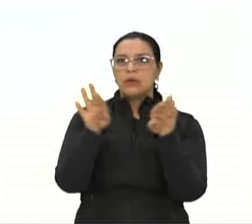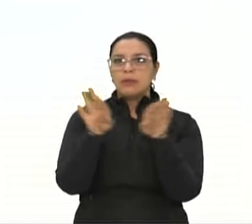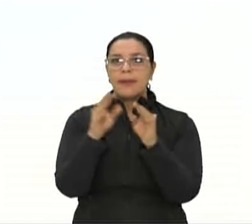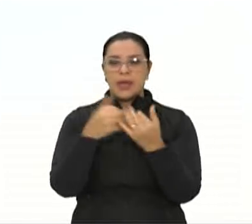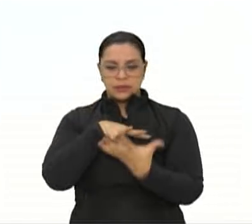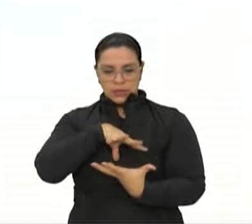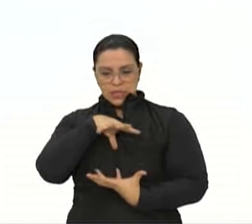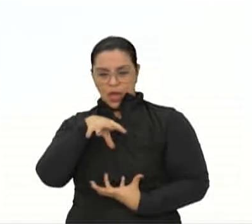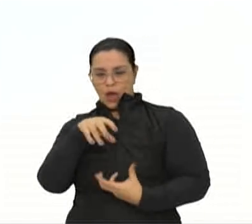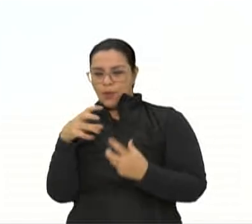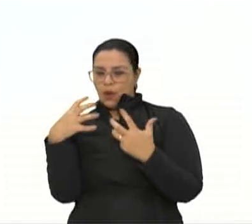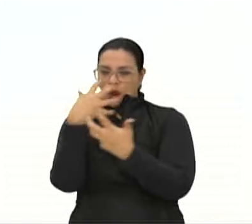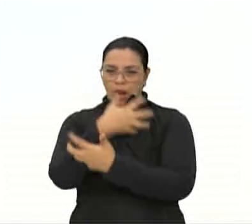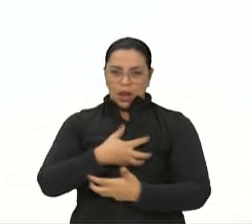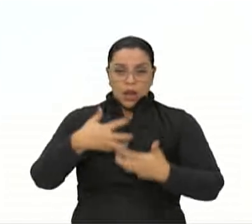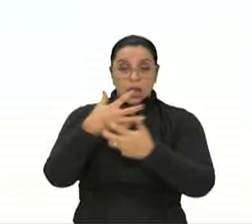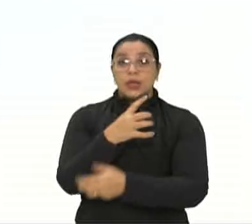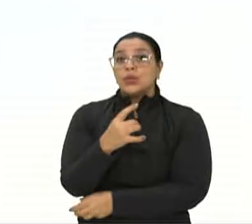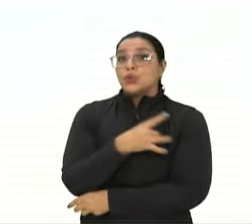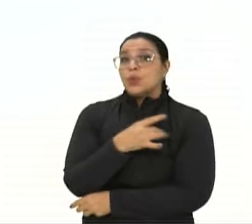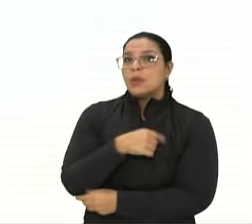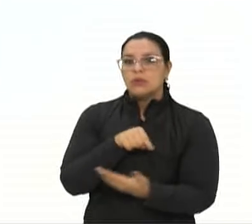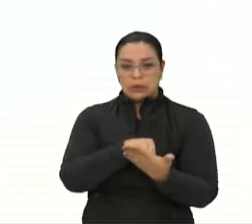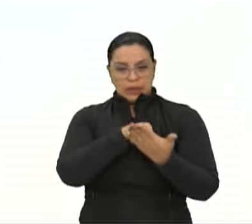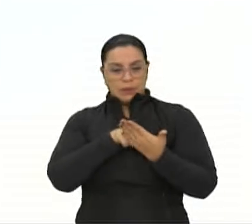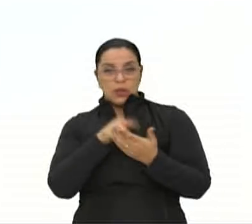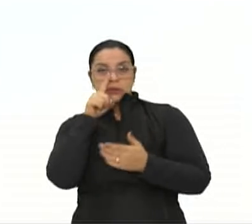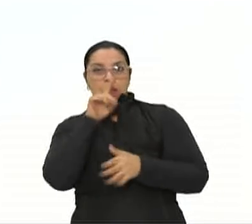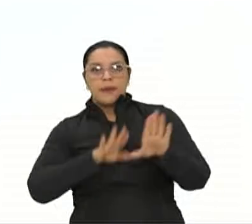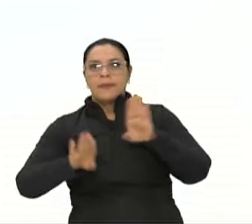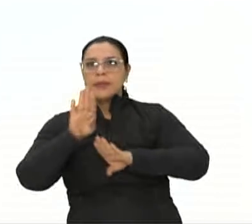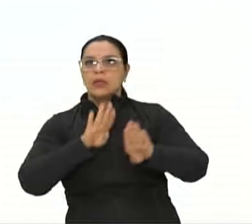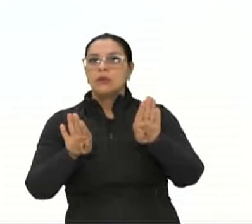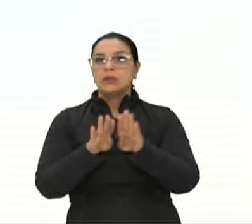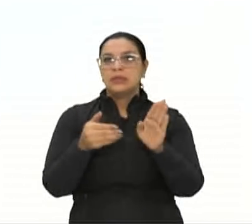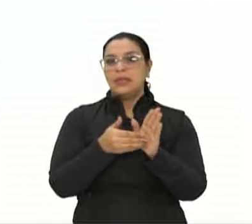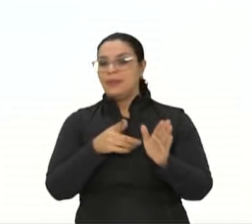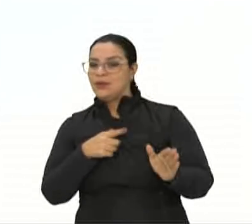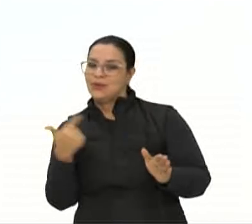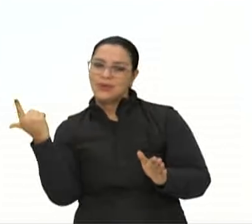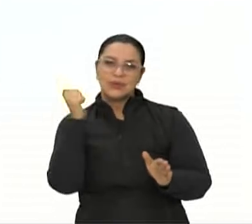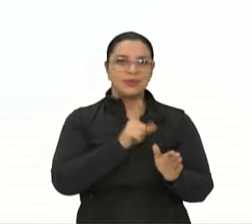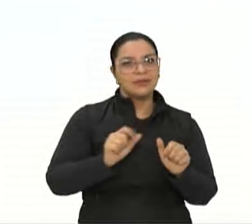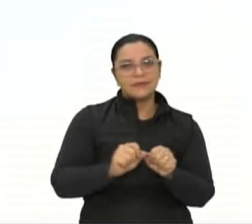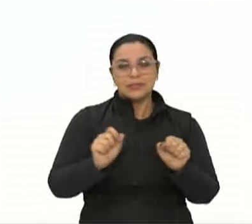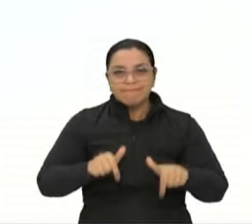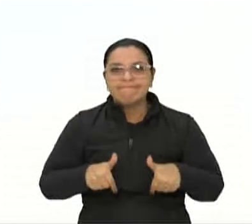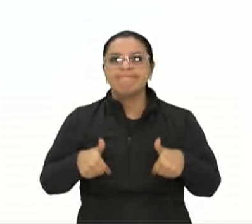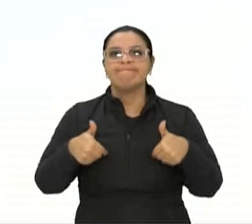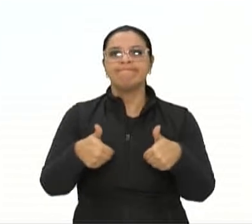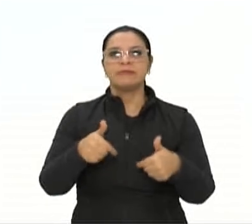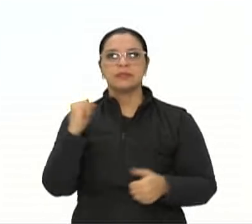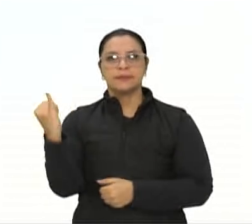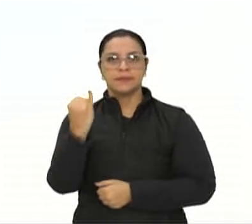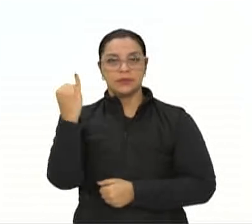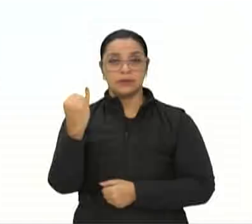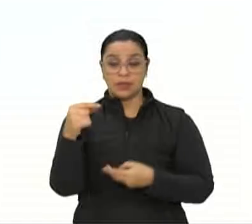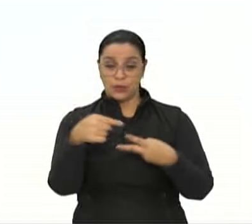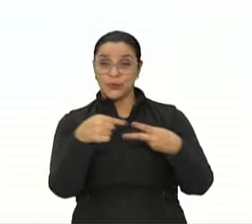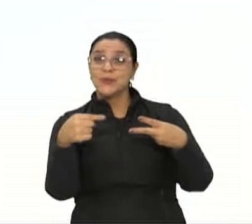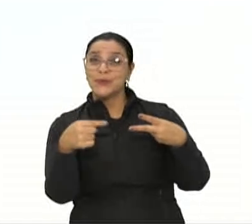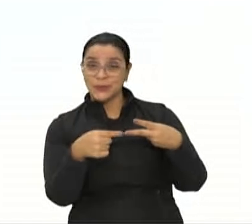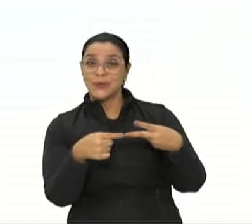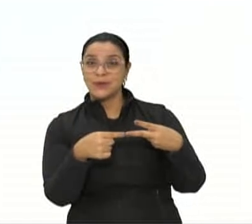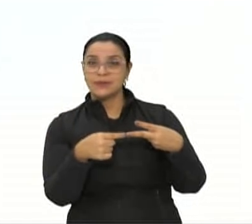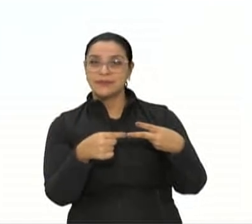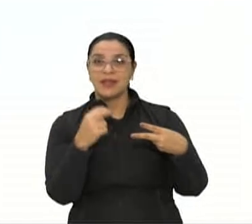sua alma, e o temor, que lhe mostra o perigo e o desvia de empreender grandes ações. Né? Então, duas coisas ali que servem de empecilho para